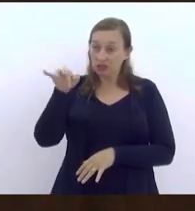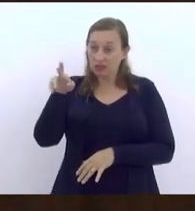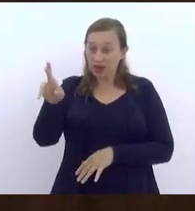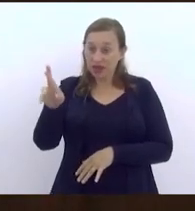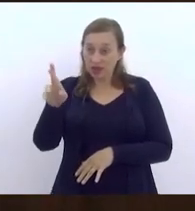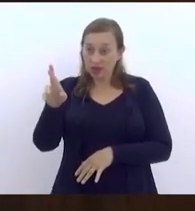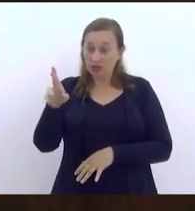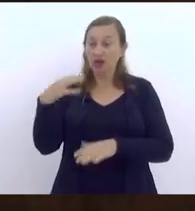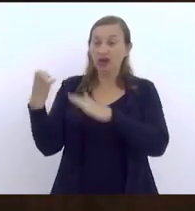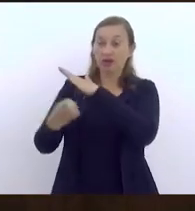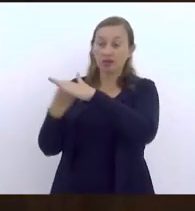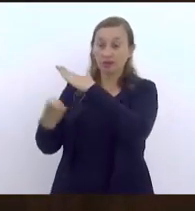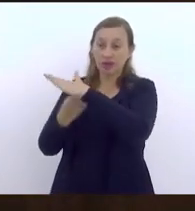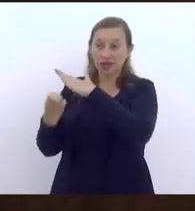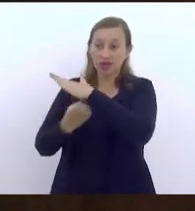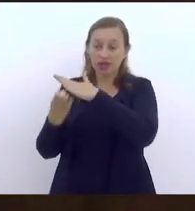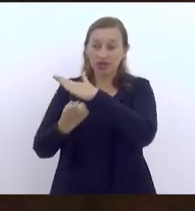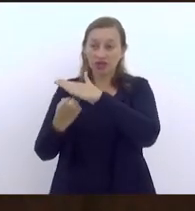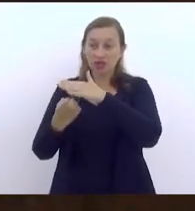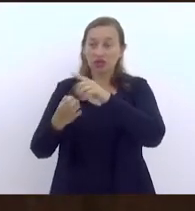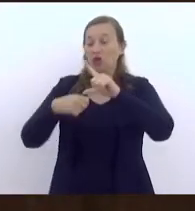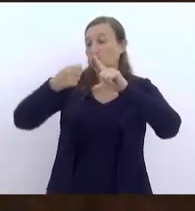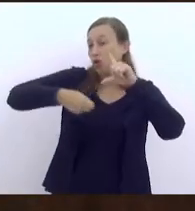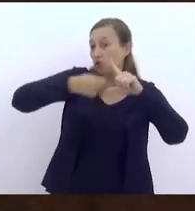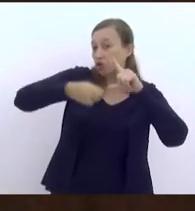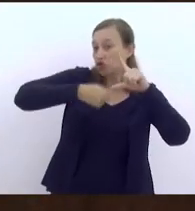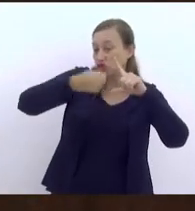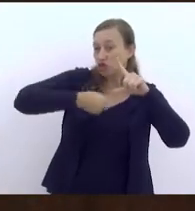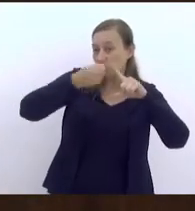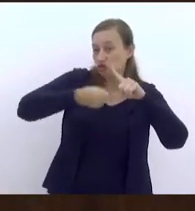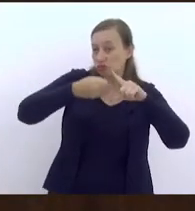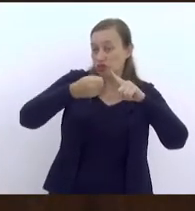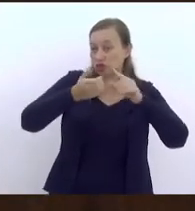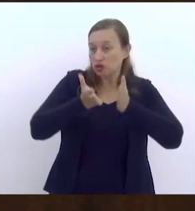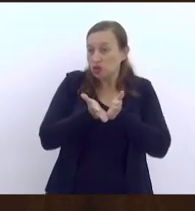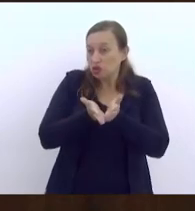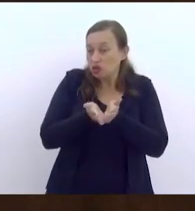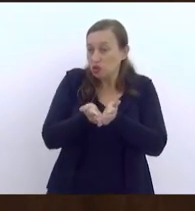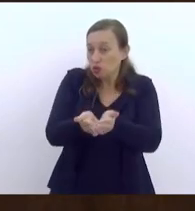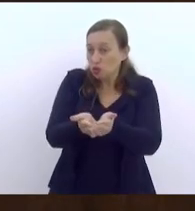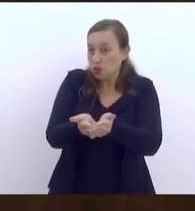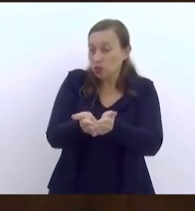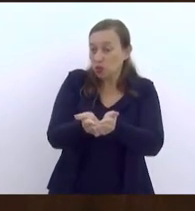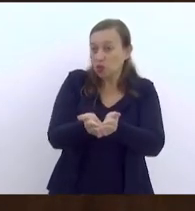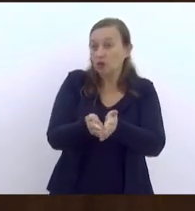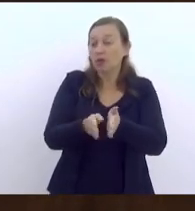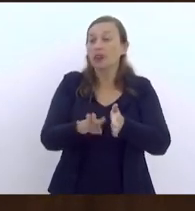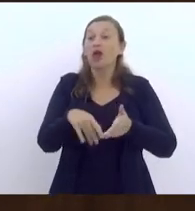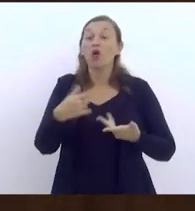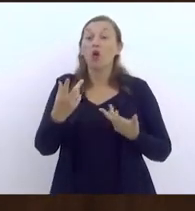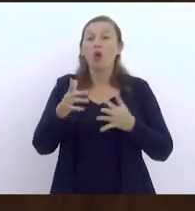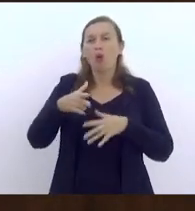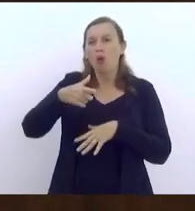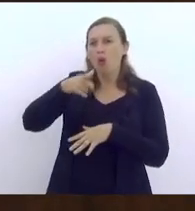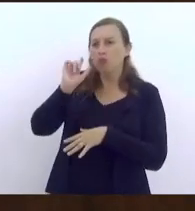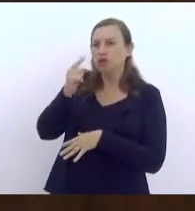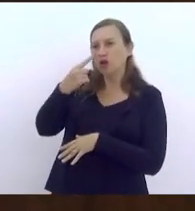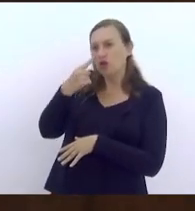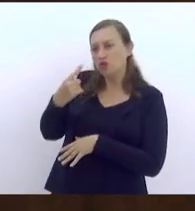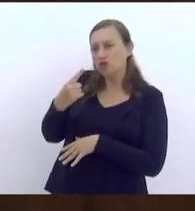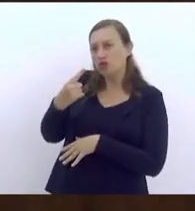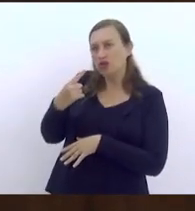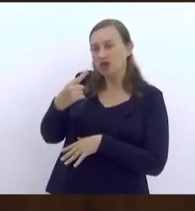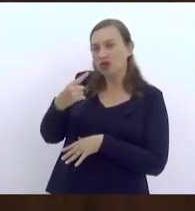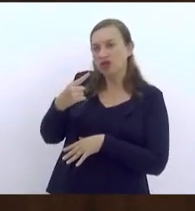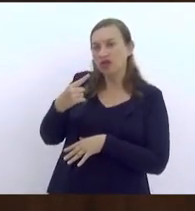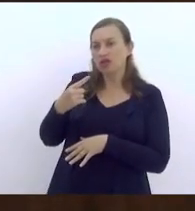transporte de dutos, terminais e transporte marítimo da América Latina. E ontem eu vi a esperança voltando no